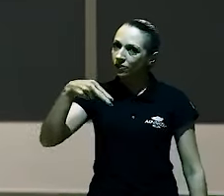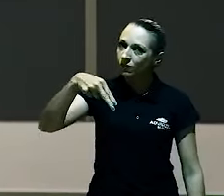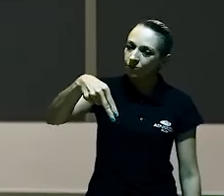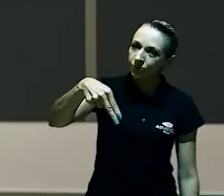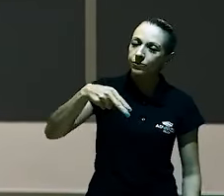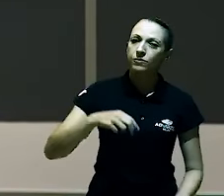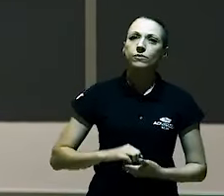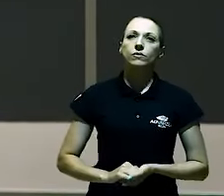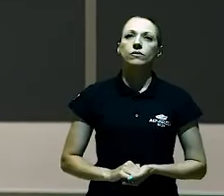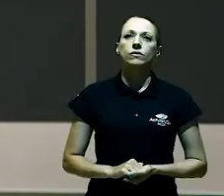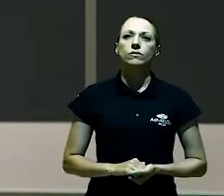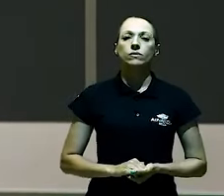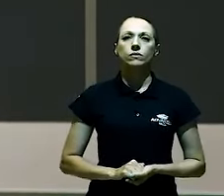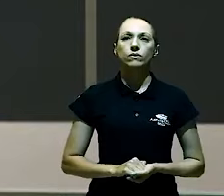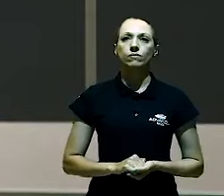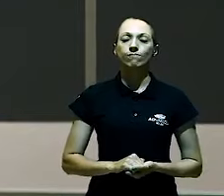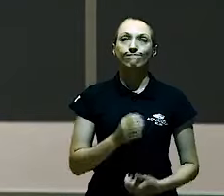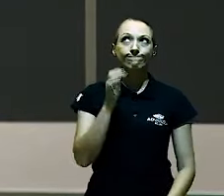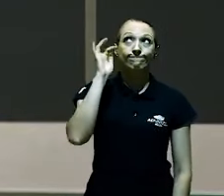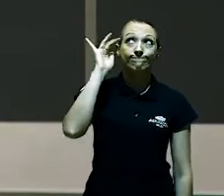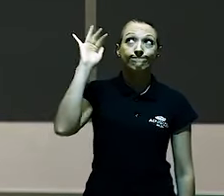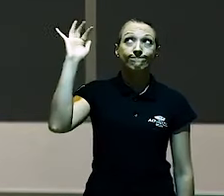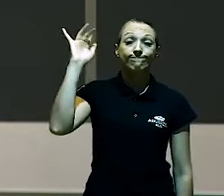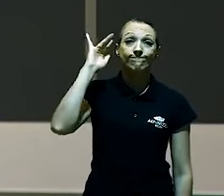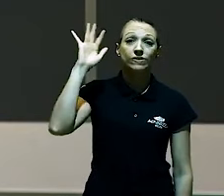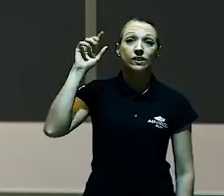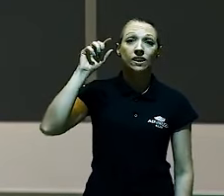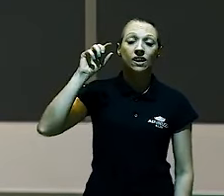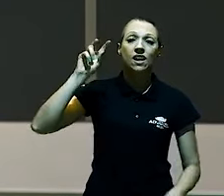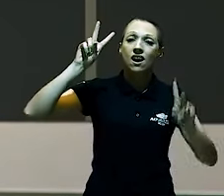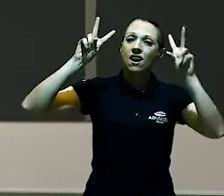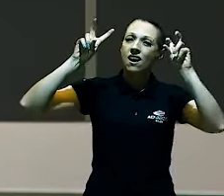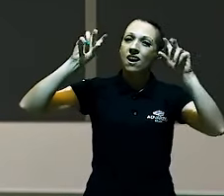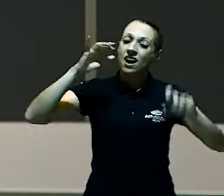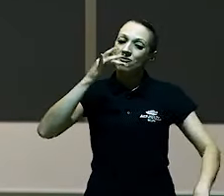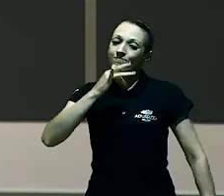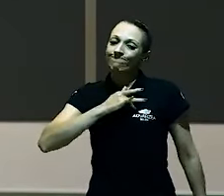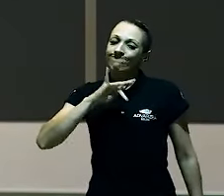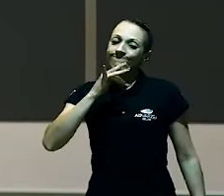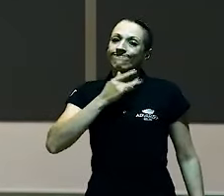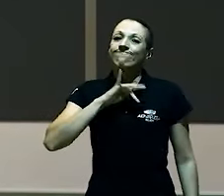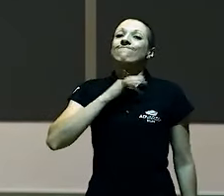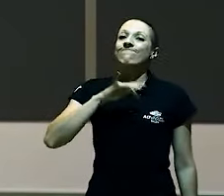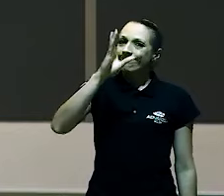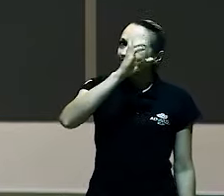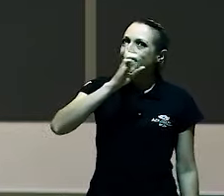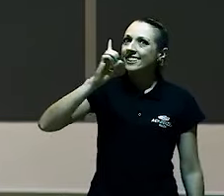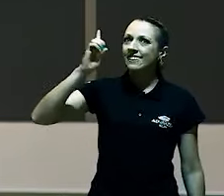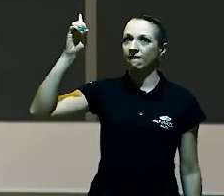um pensamento acerca da misericórdia de Deus, uma mensagem acerca da misericórdia de Deus. Eu sei que esse é um tema